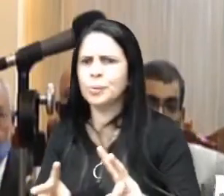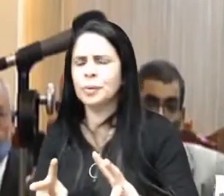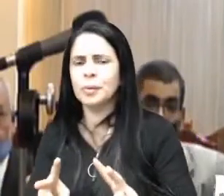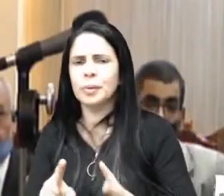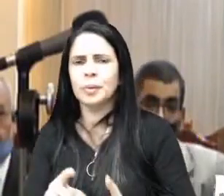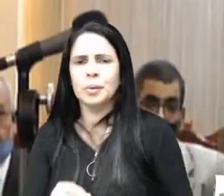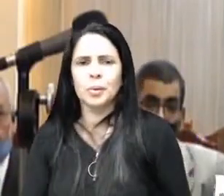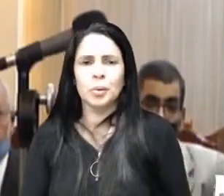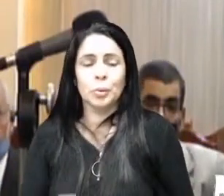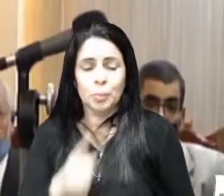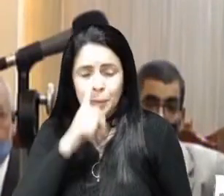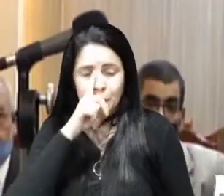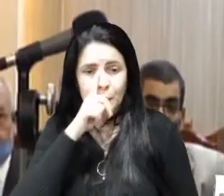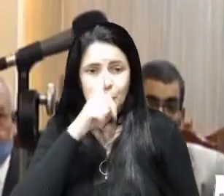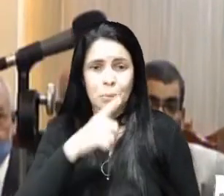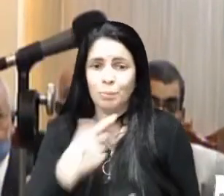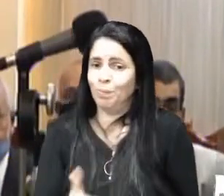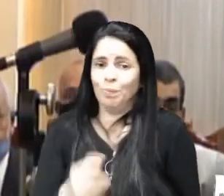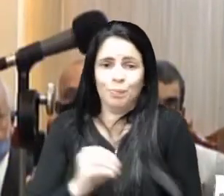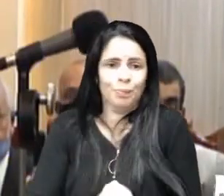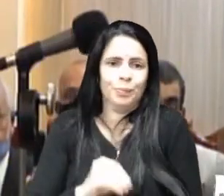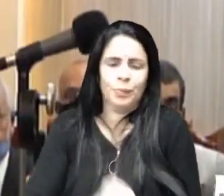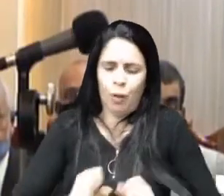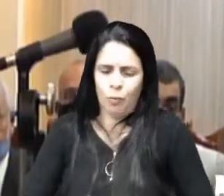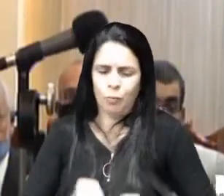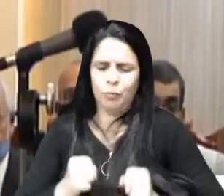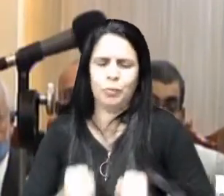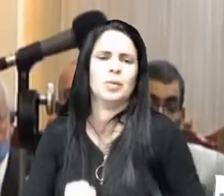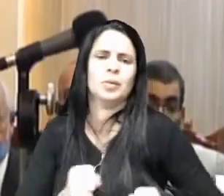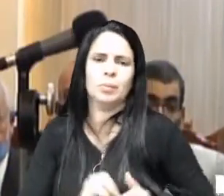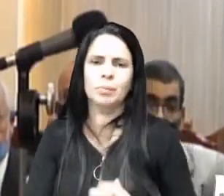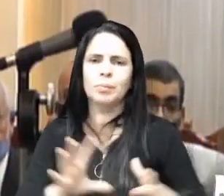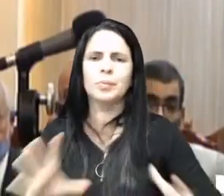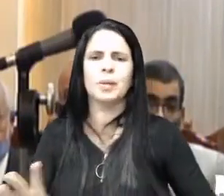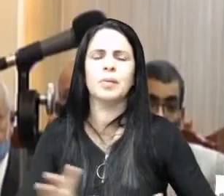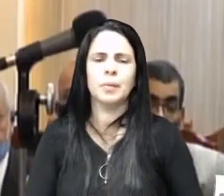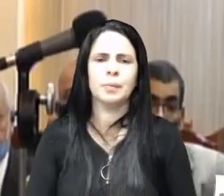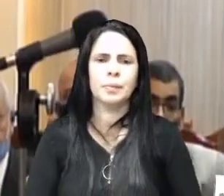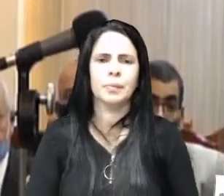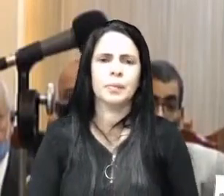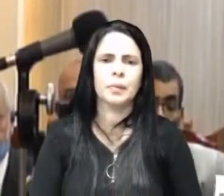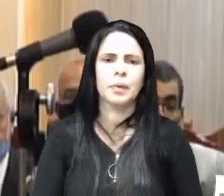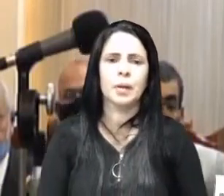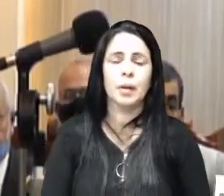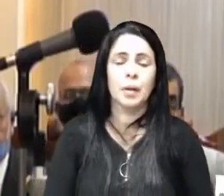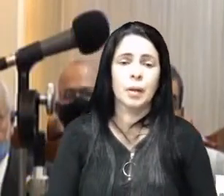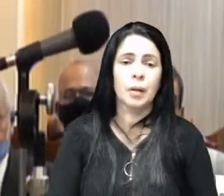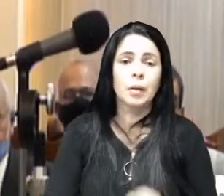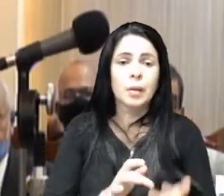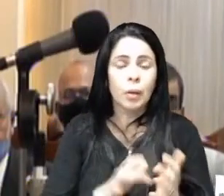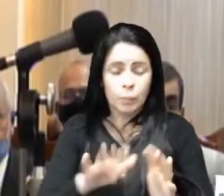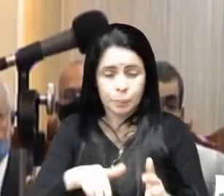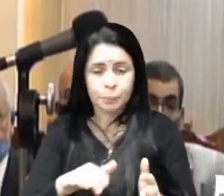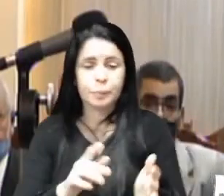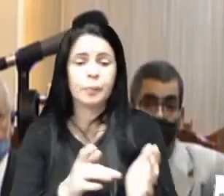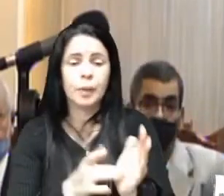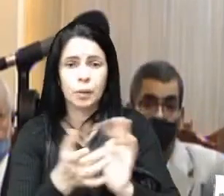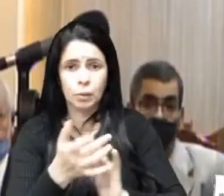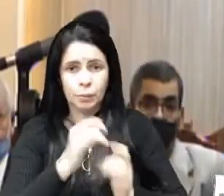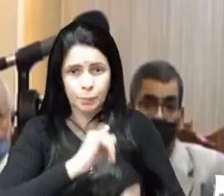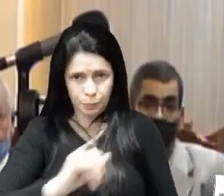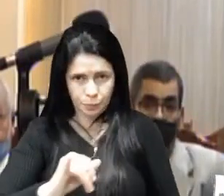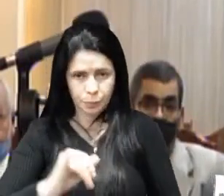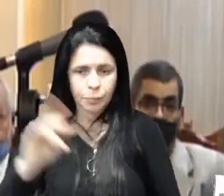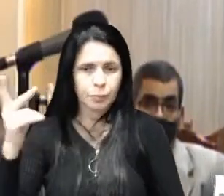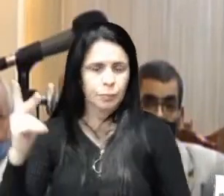Aleluia! Jesus disse na parábola que eram 10 as virgens. Eu só tenho cuidado naquela parábola, é